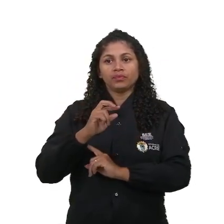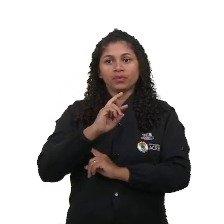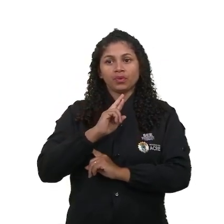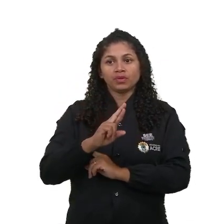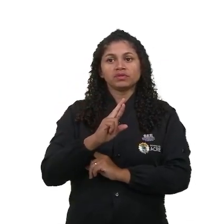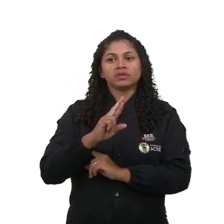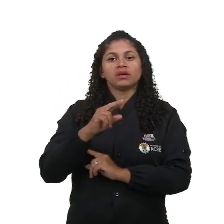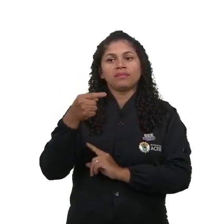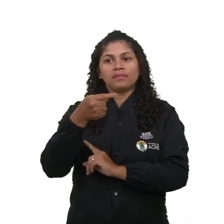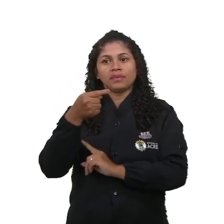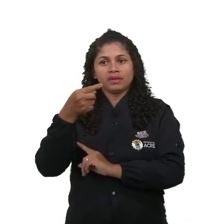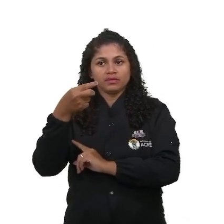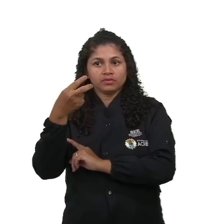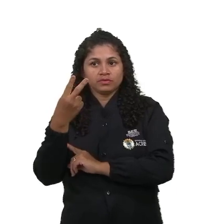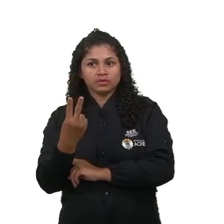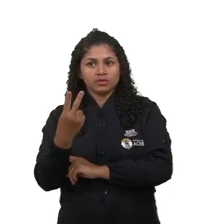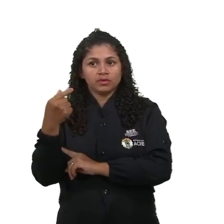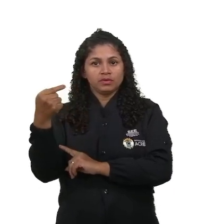v.